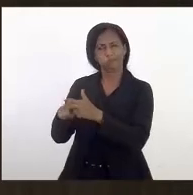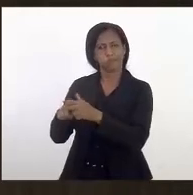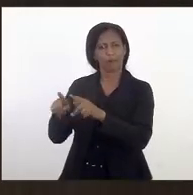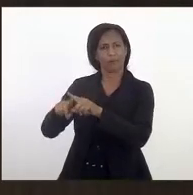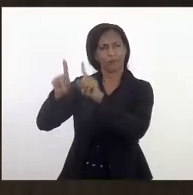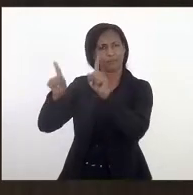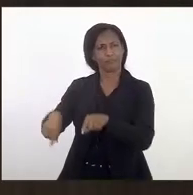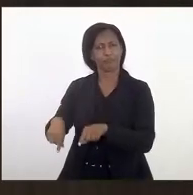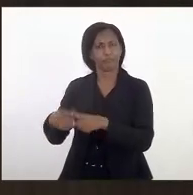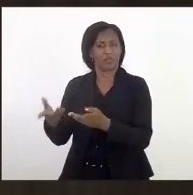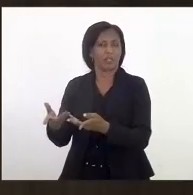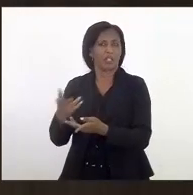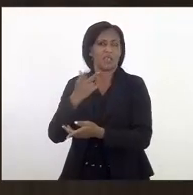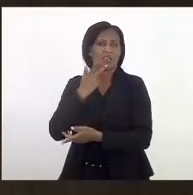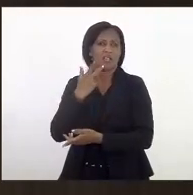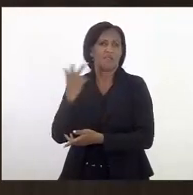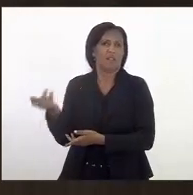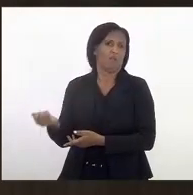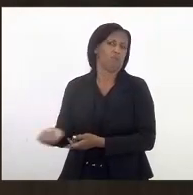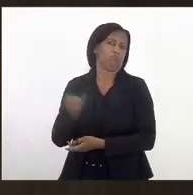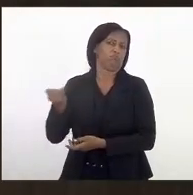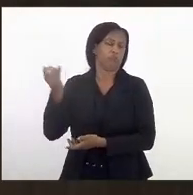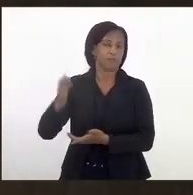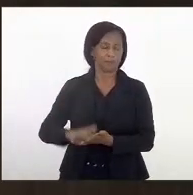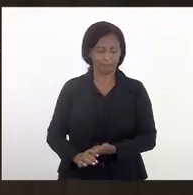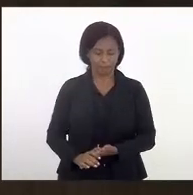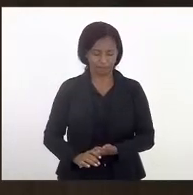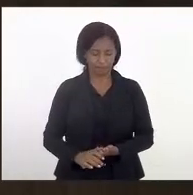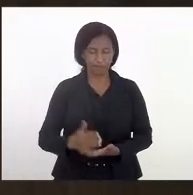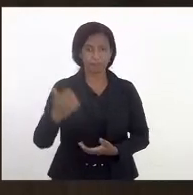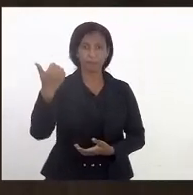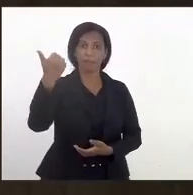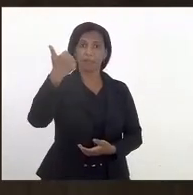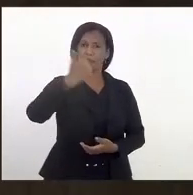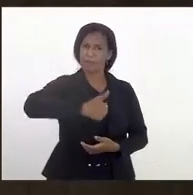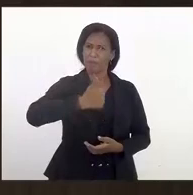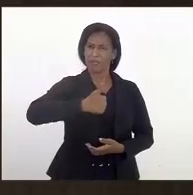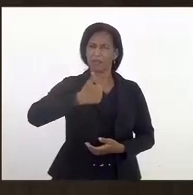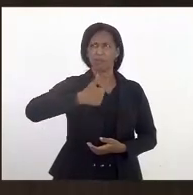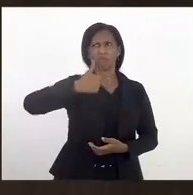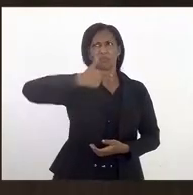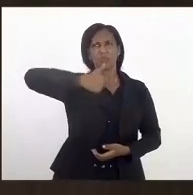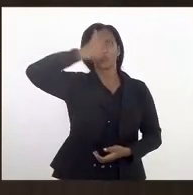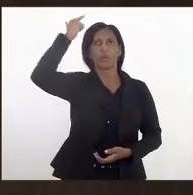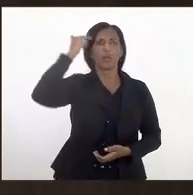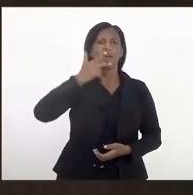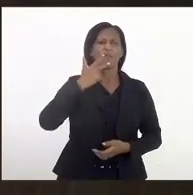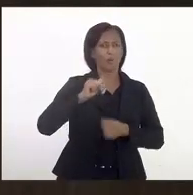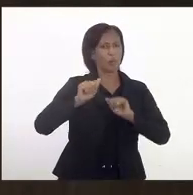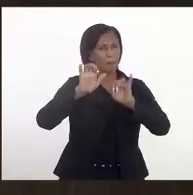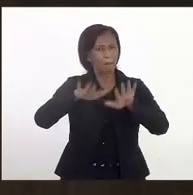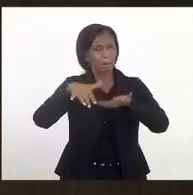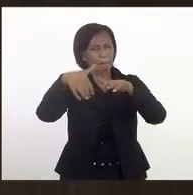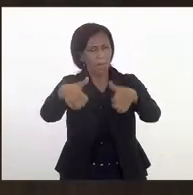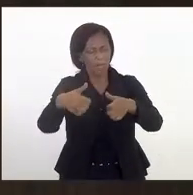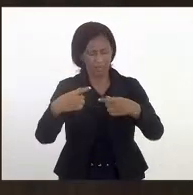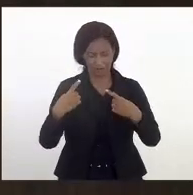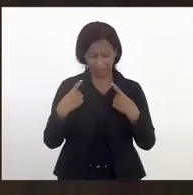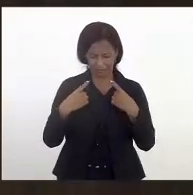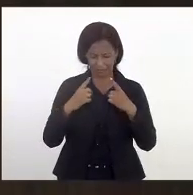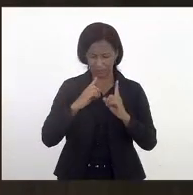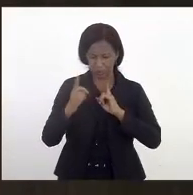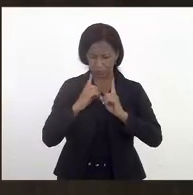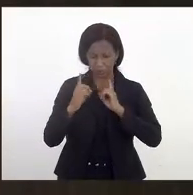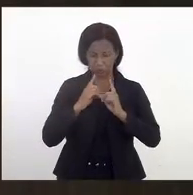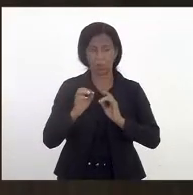públicos que ele classificam como privilegiados primeiro Deputado Luiz Paulo trouxe bem aqui o debate de que é todo o